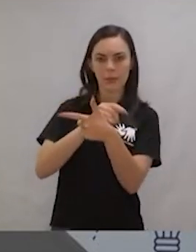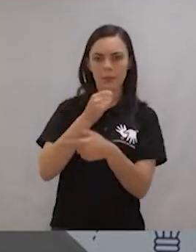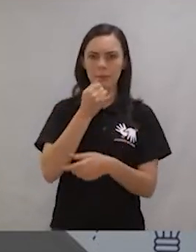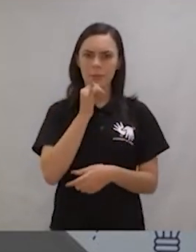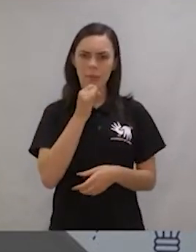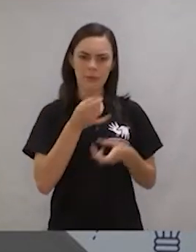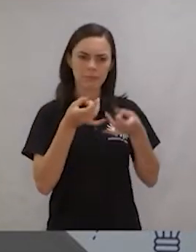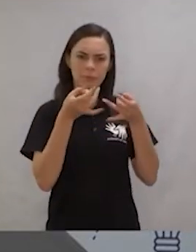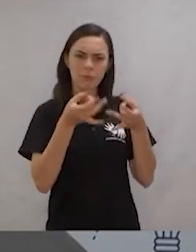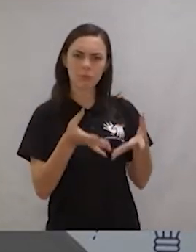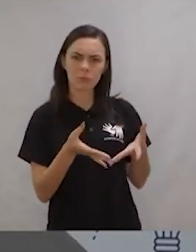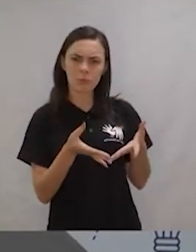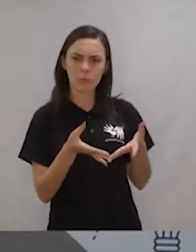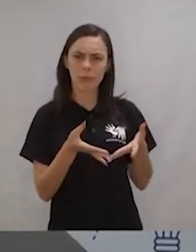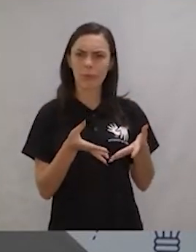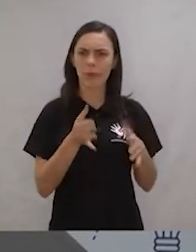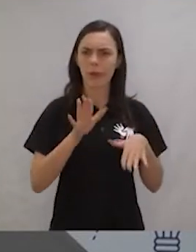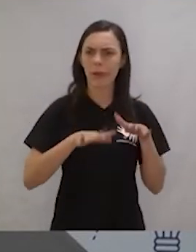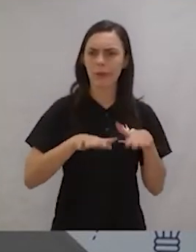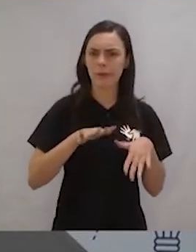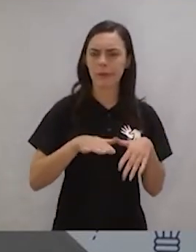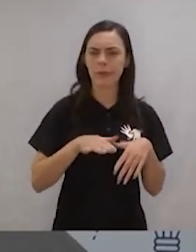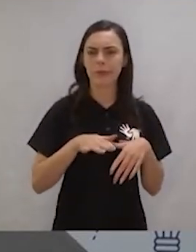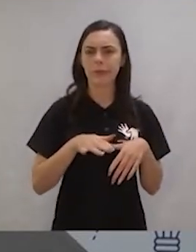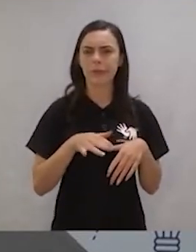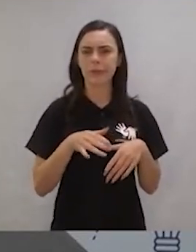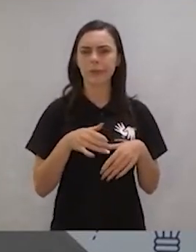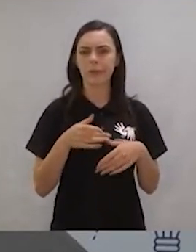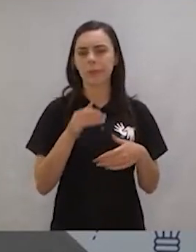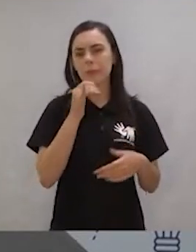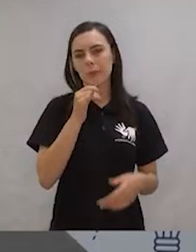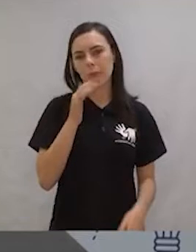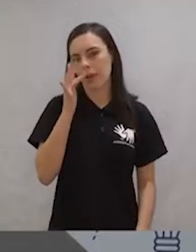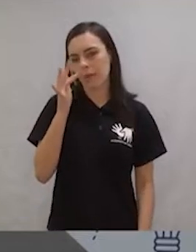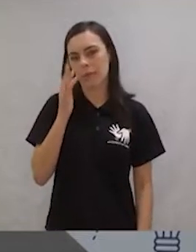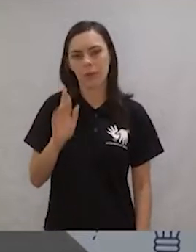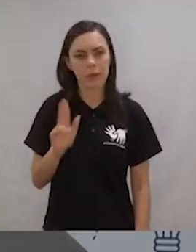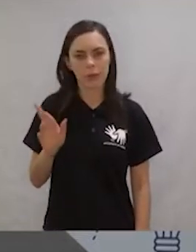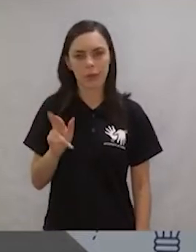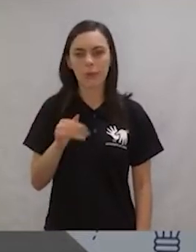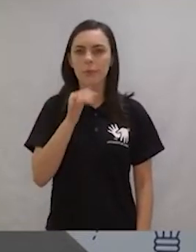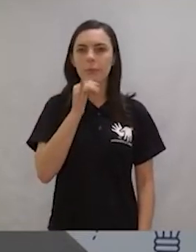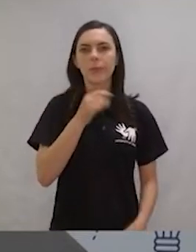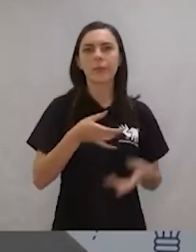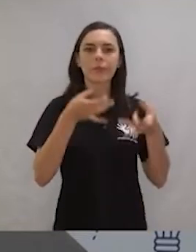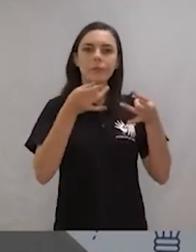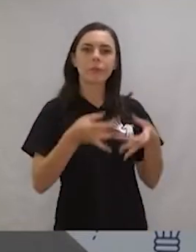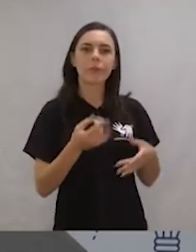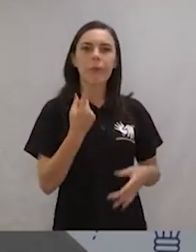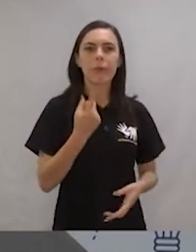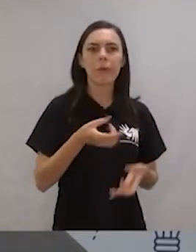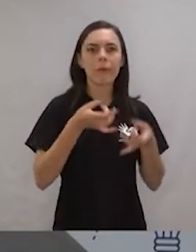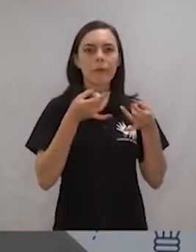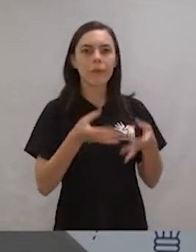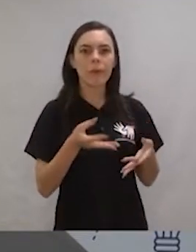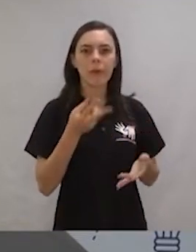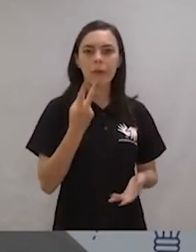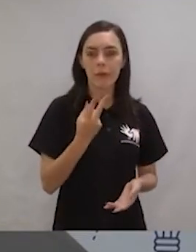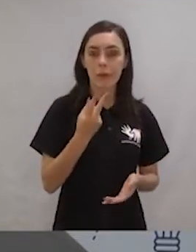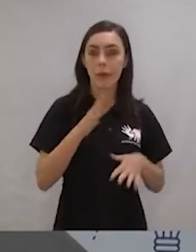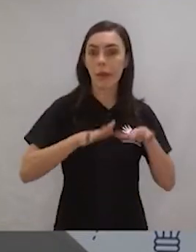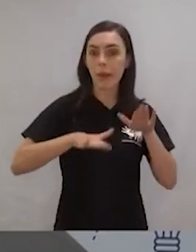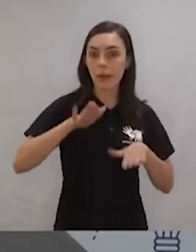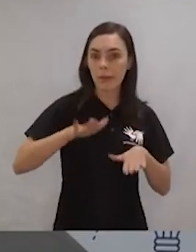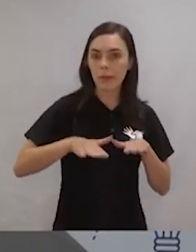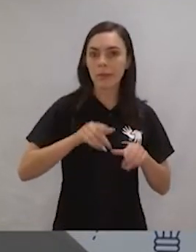quando tem resto, né? Por exemplo, sobrou numa operação que não foi o caso da flor, sobrou 1, sobrou 2,